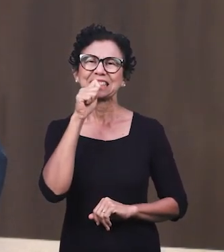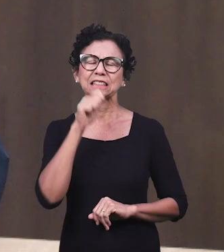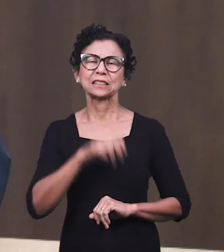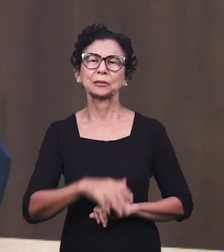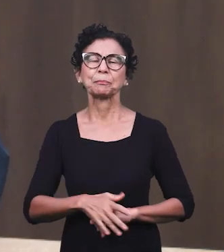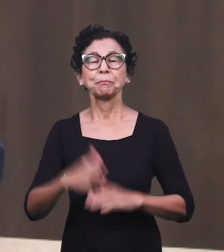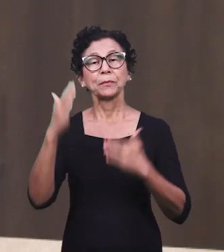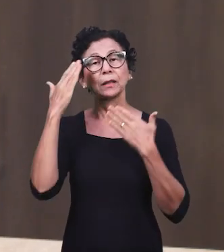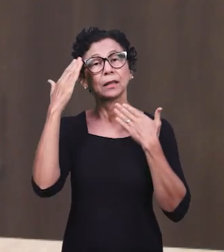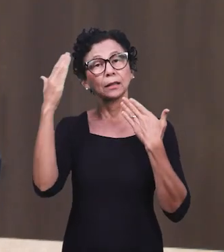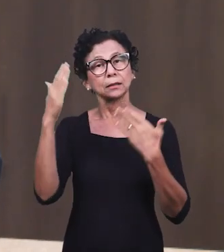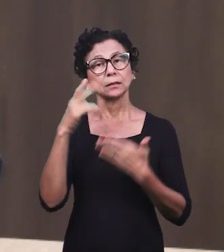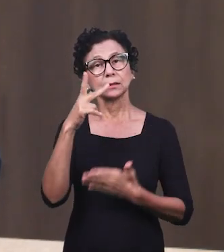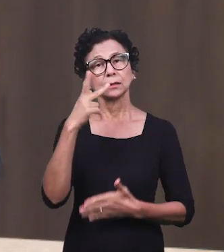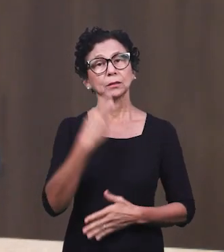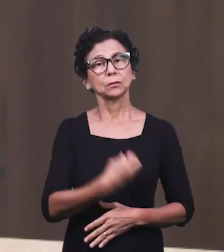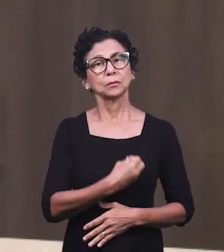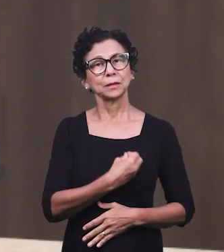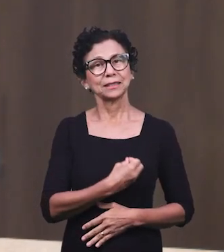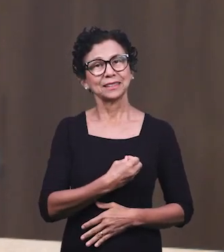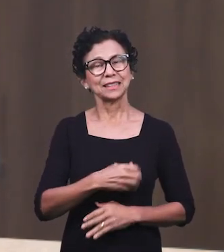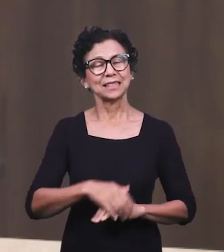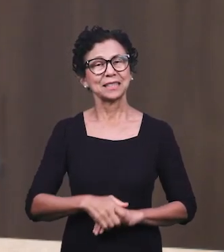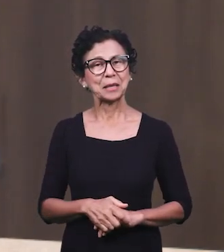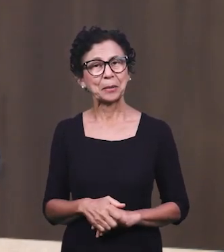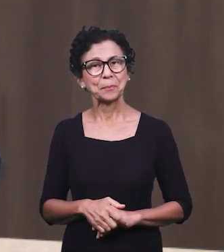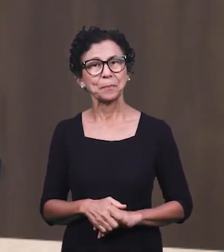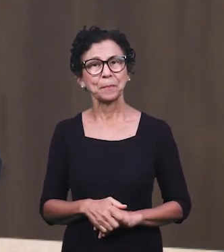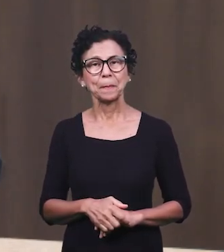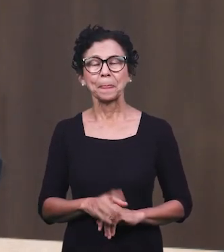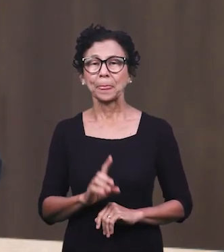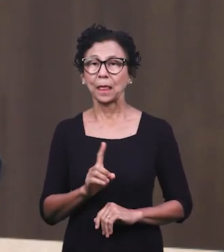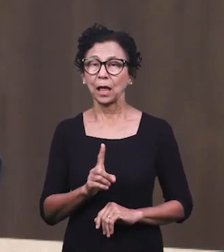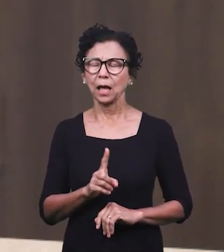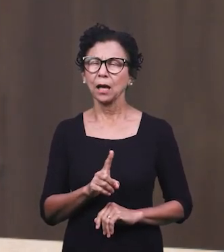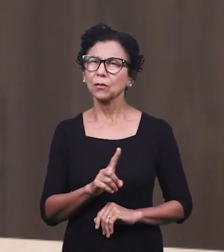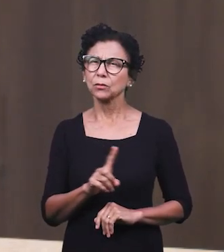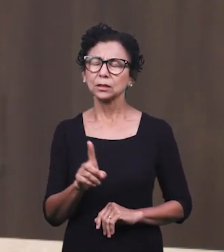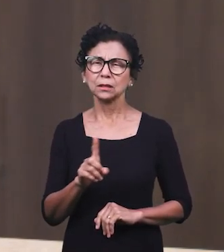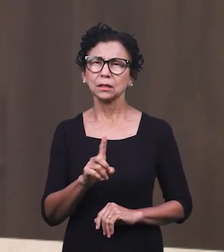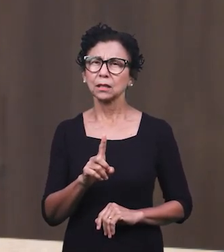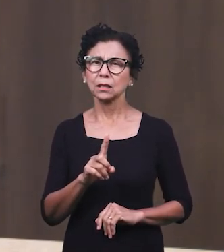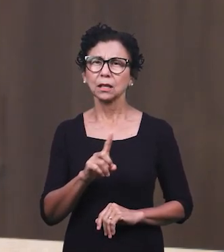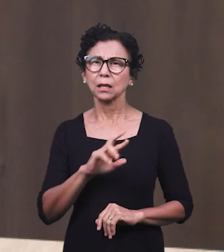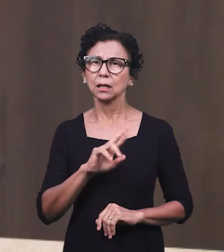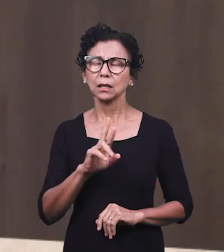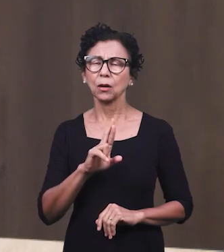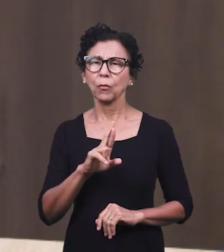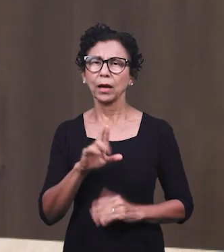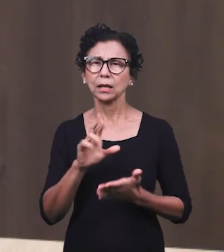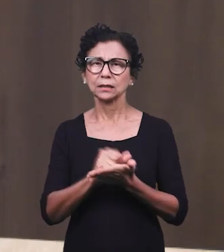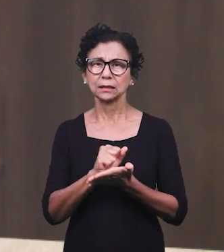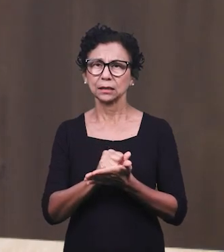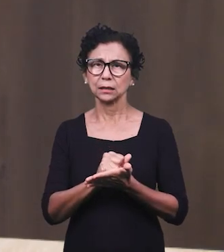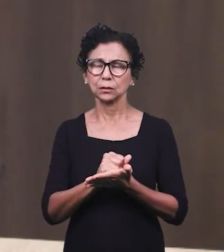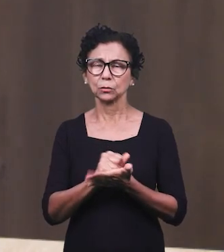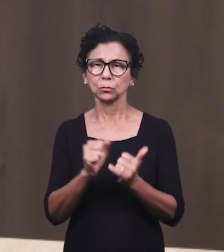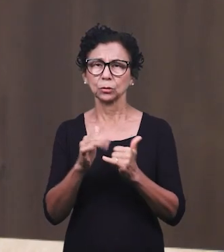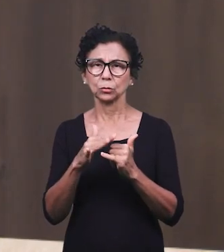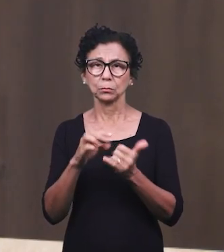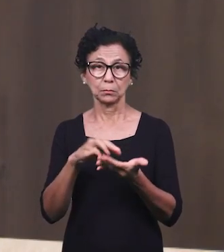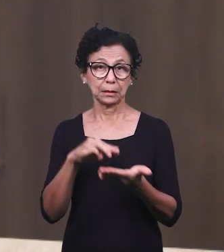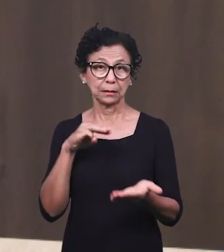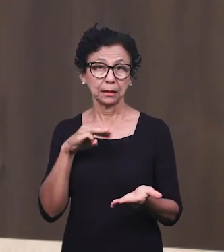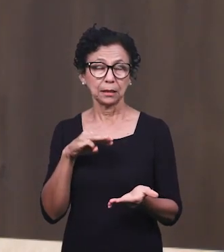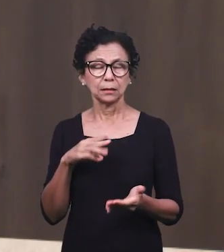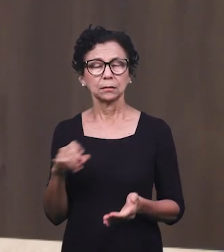participando conosco e te fazer um pedido, que você, se você ainda não é inscrito no canal do YouTube da Igreja Cristã Maranata, que